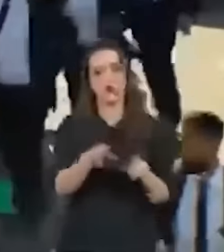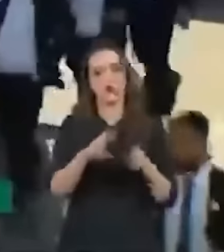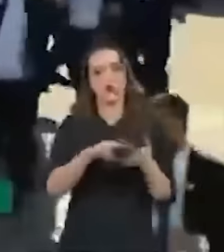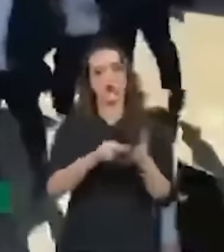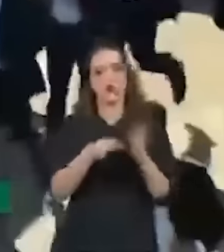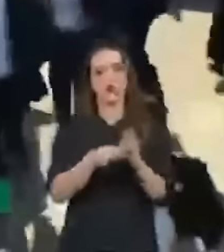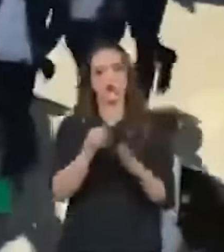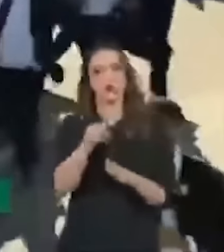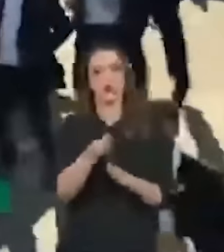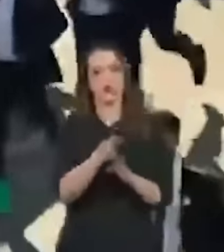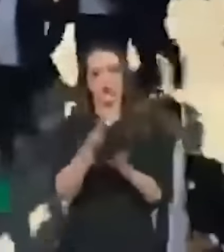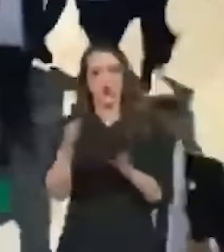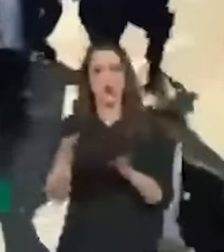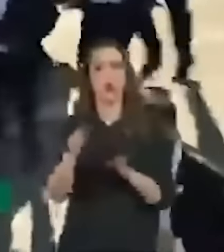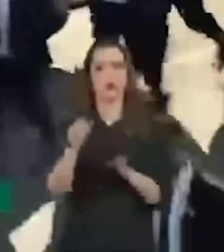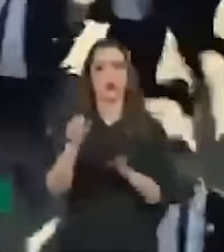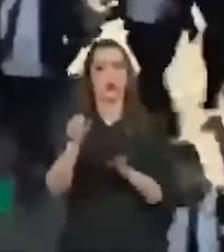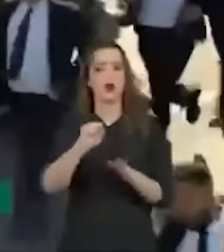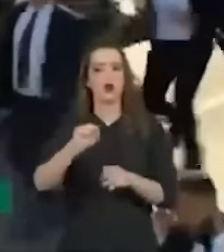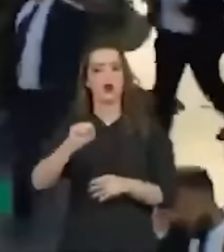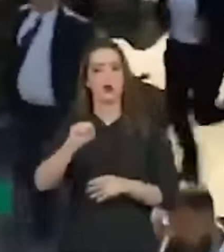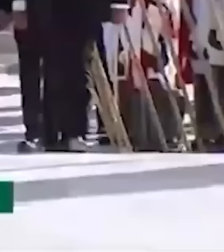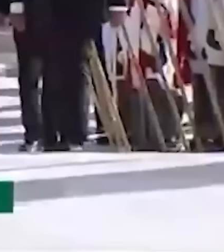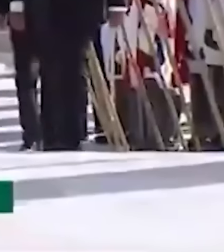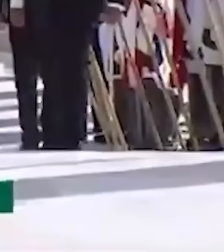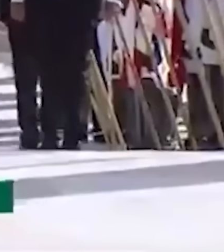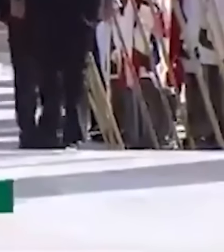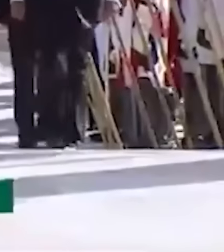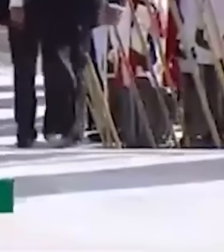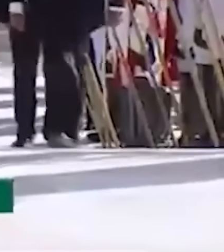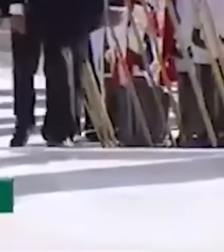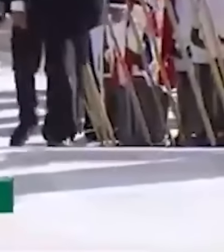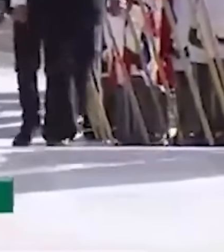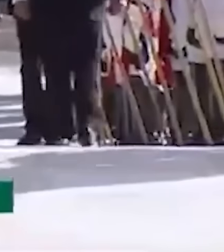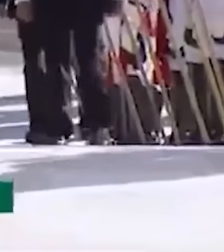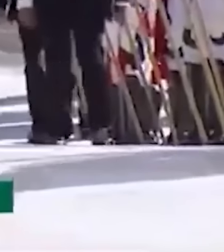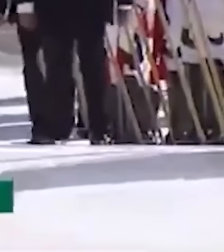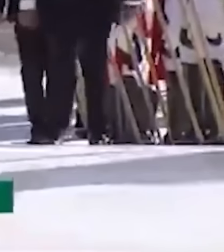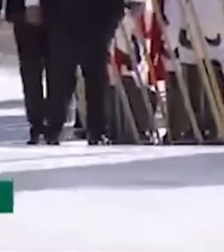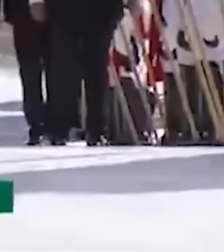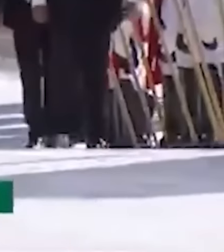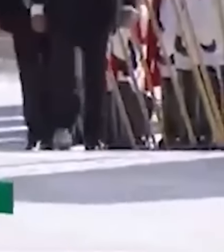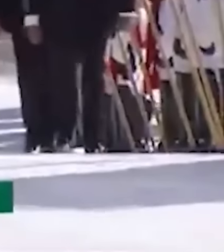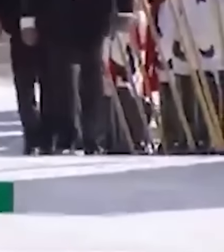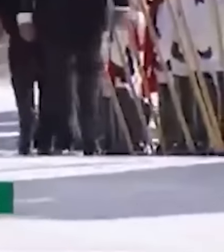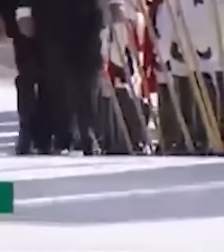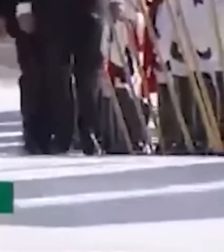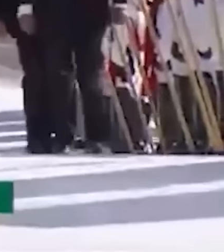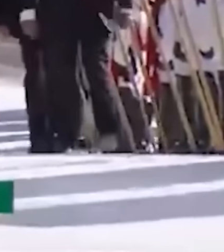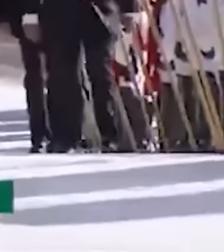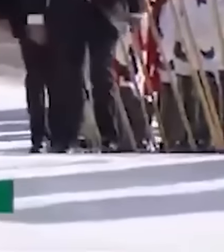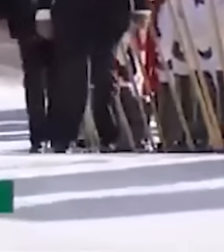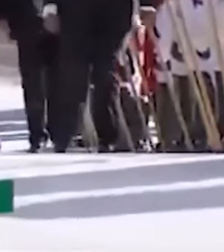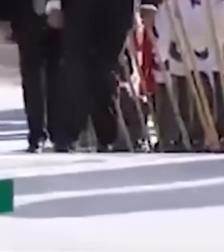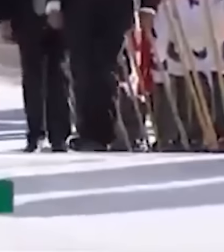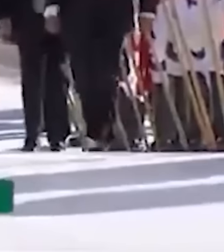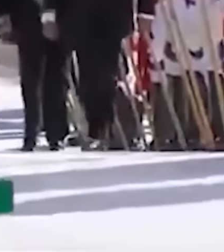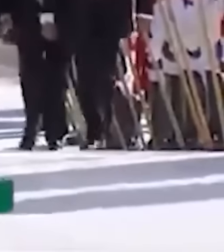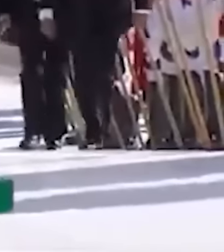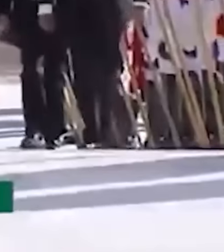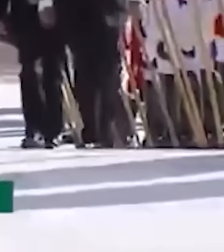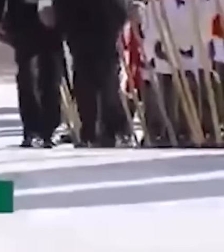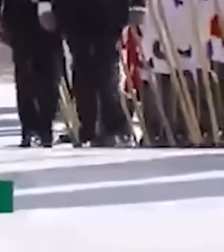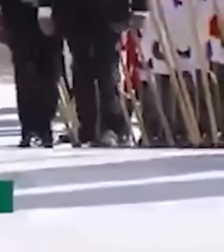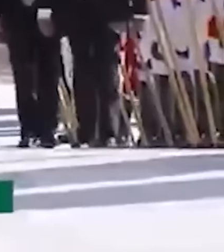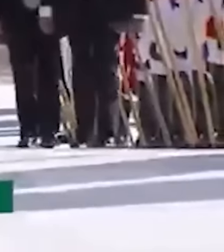e mais apta a decretar regras de comportamento para as demais festejava a Vitória da democracia no Brasil o